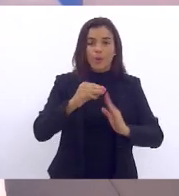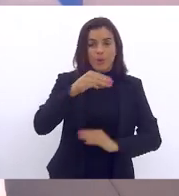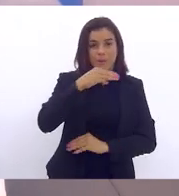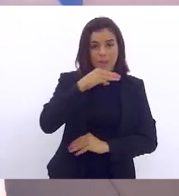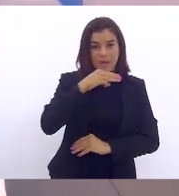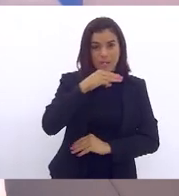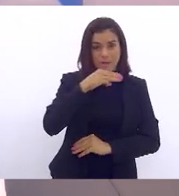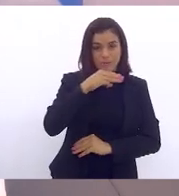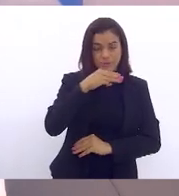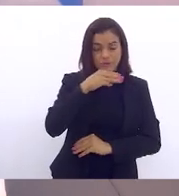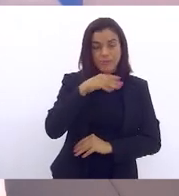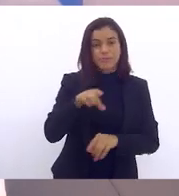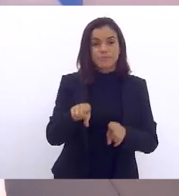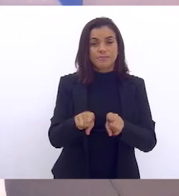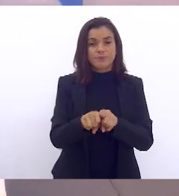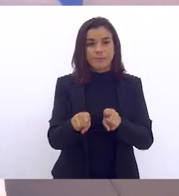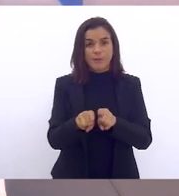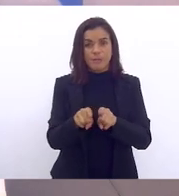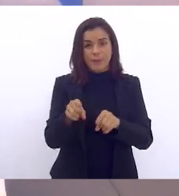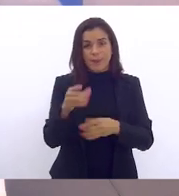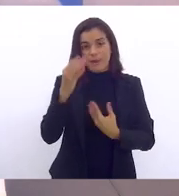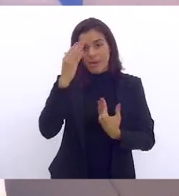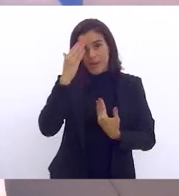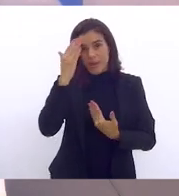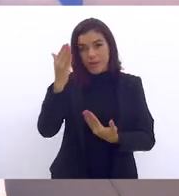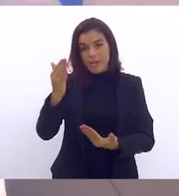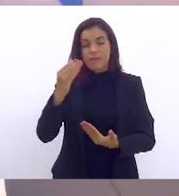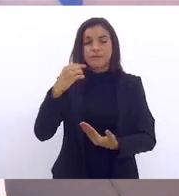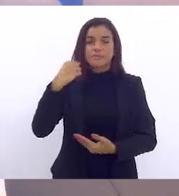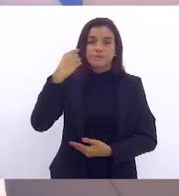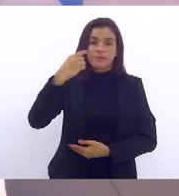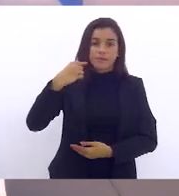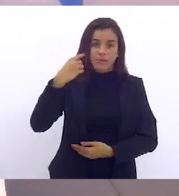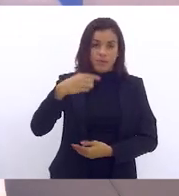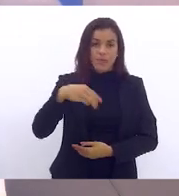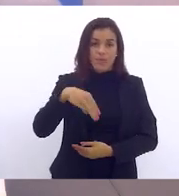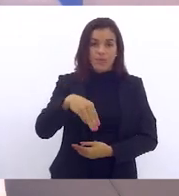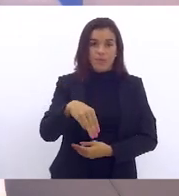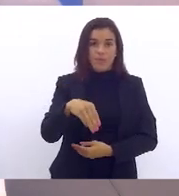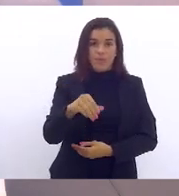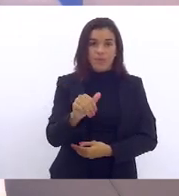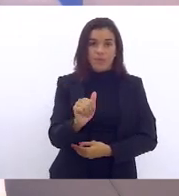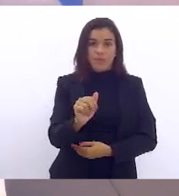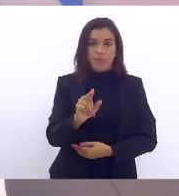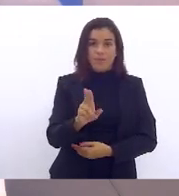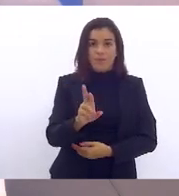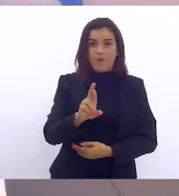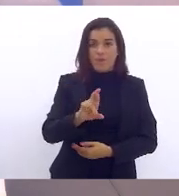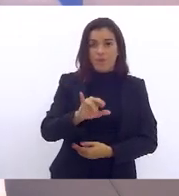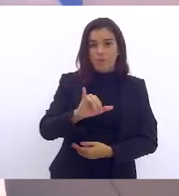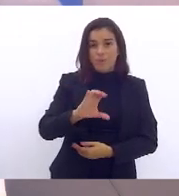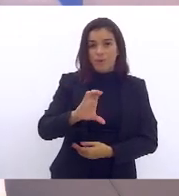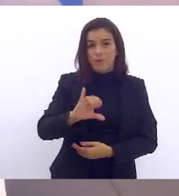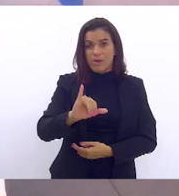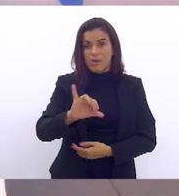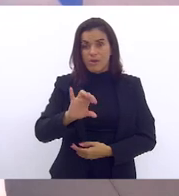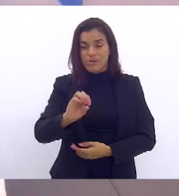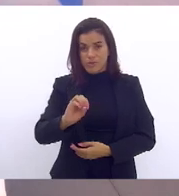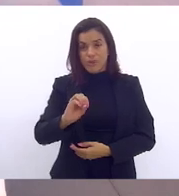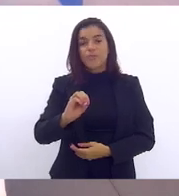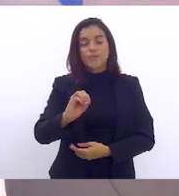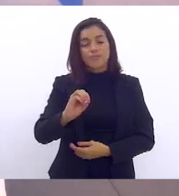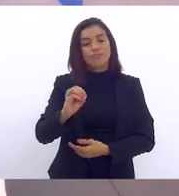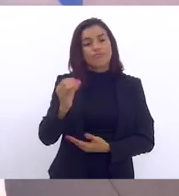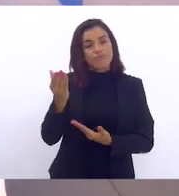Mangaratiba agradecer ao Dr Maurício que é advogado